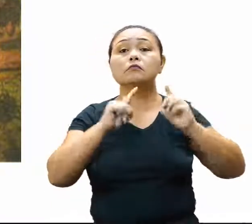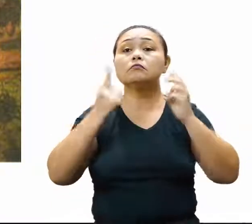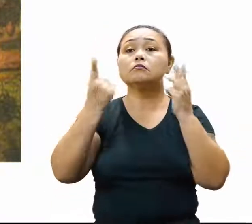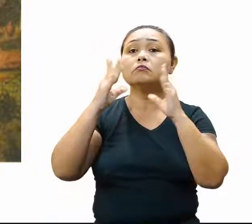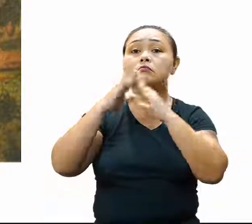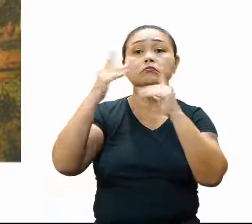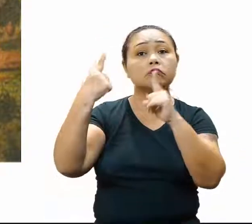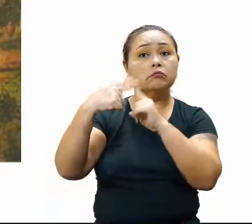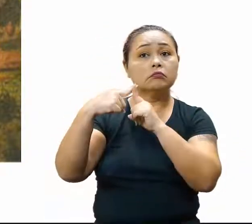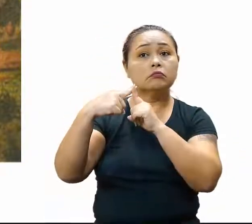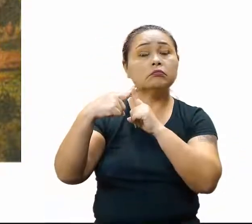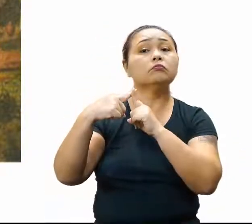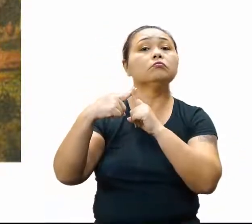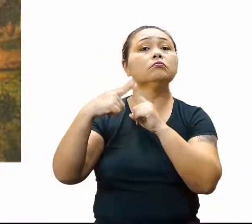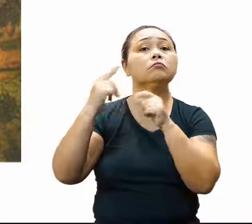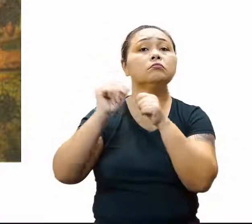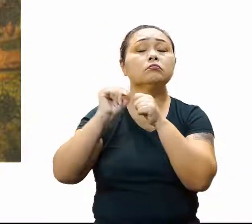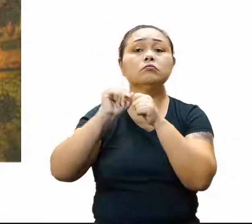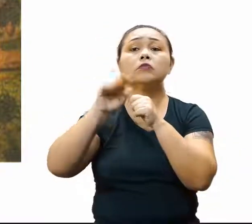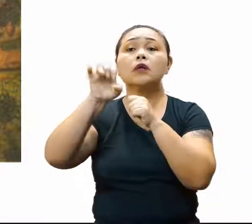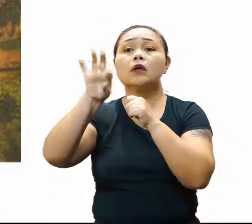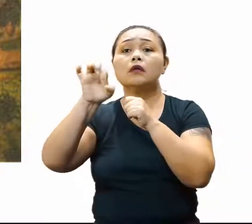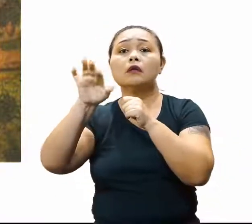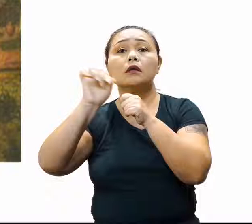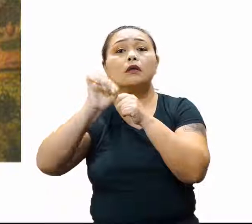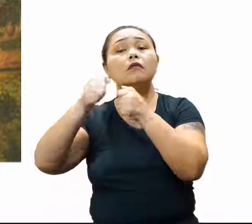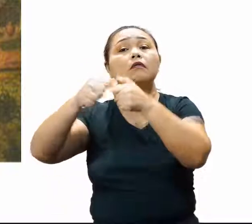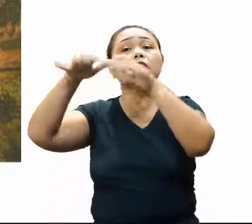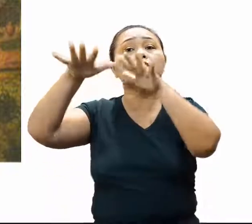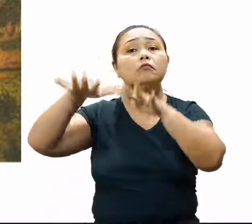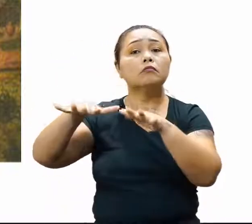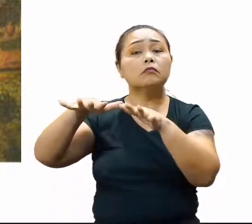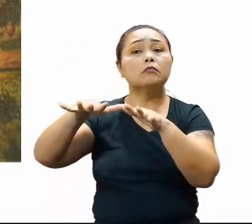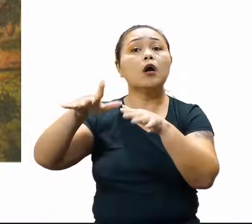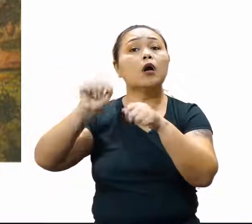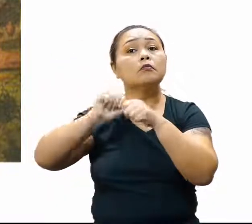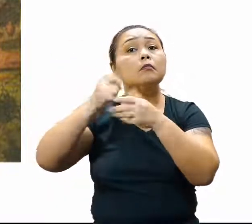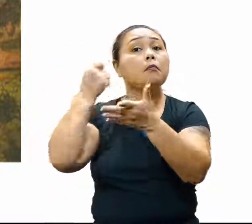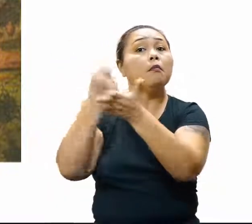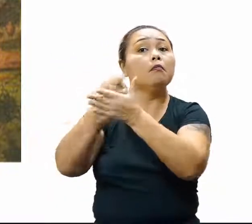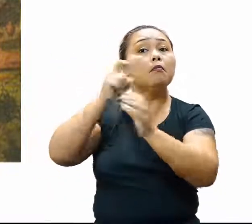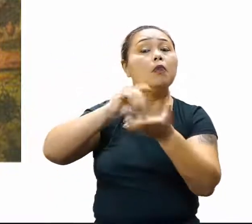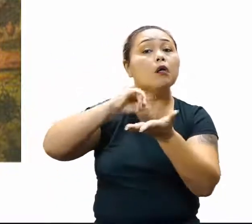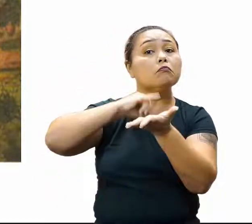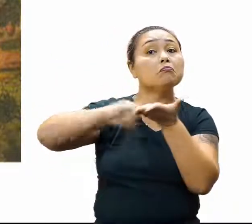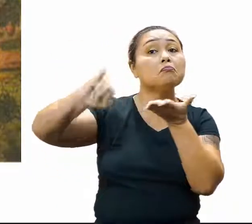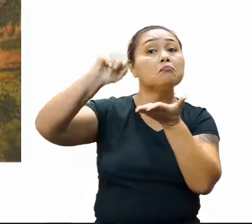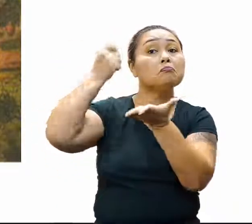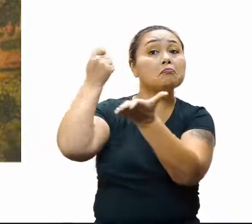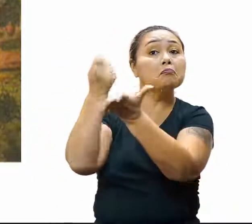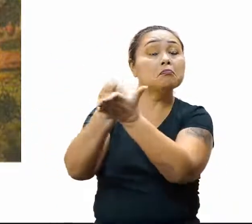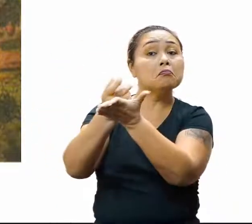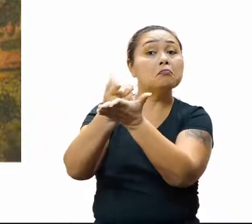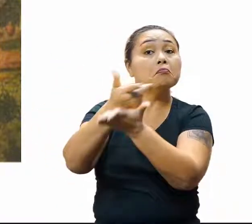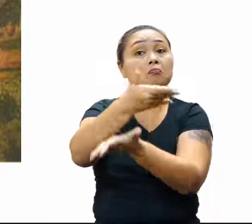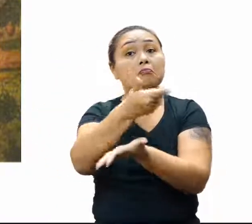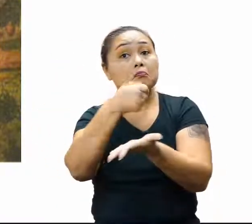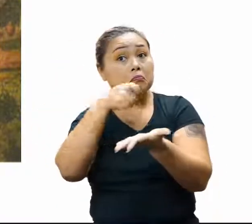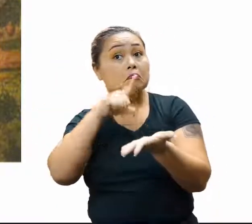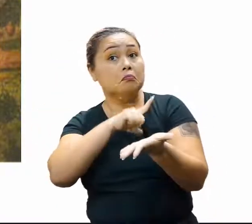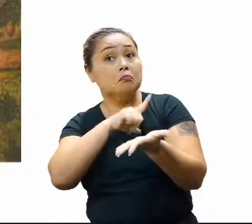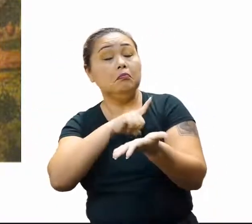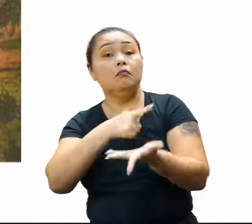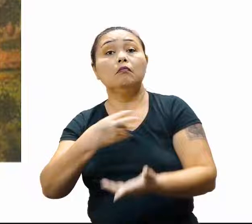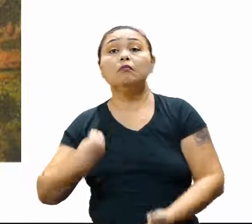igreja, eu tenho a intendência, que é onde se cobrava os impostos. Tá certo? E sempre a presença